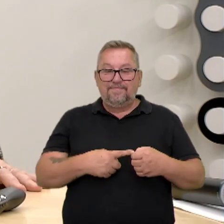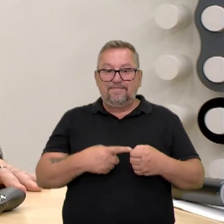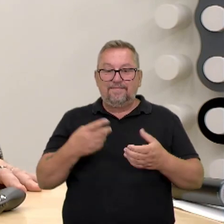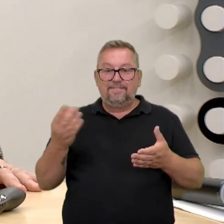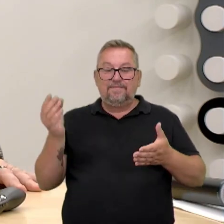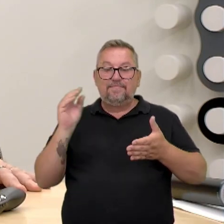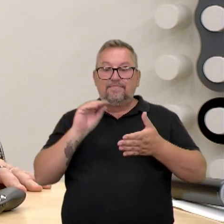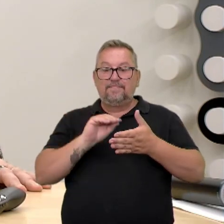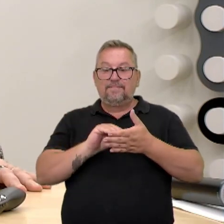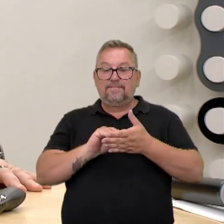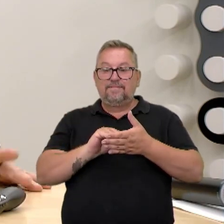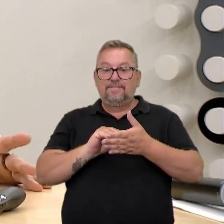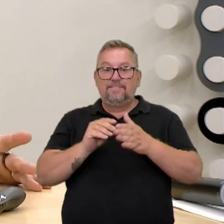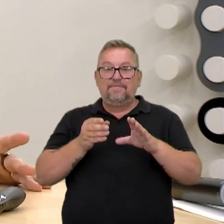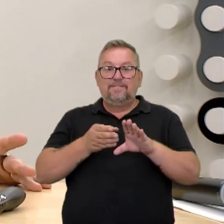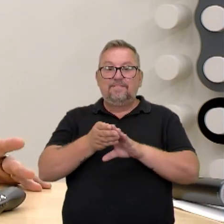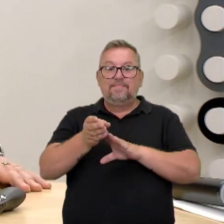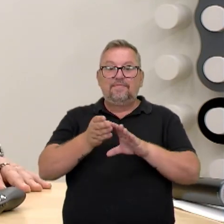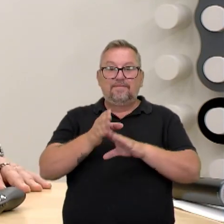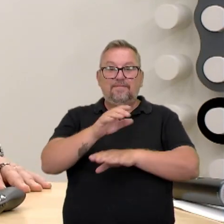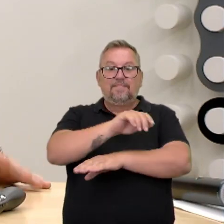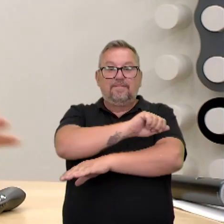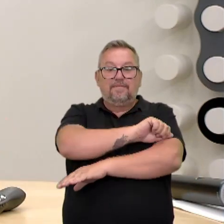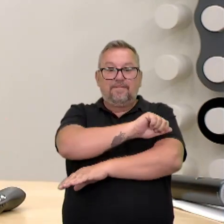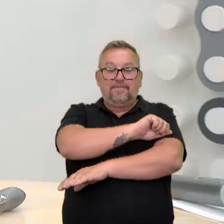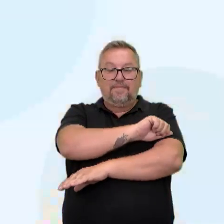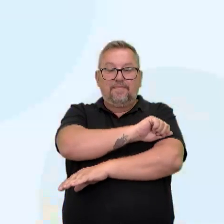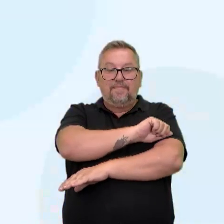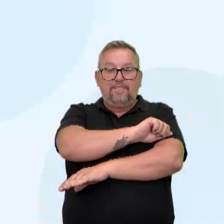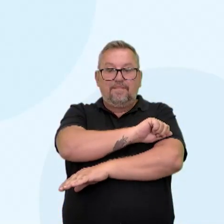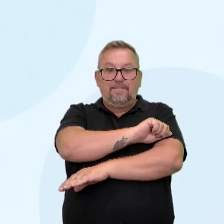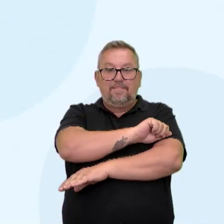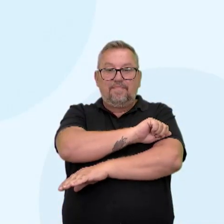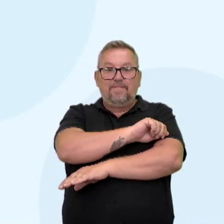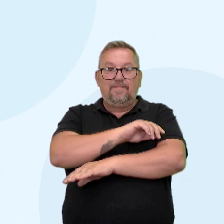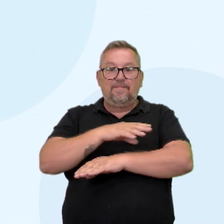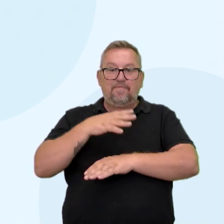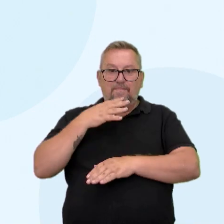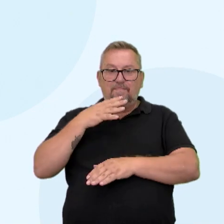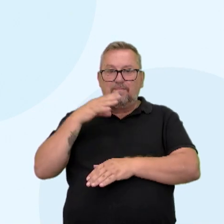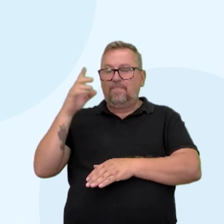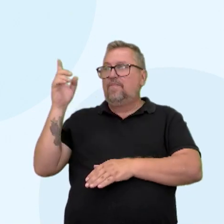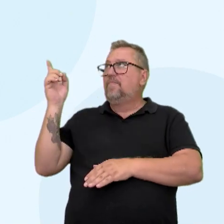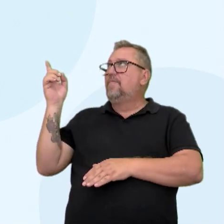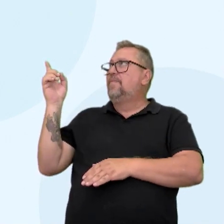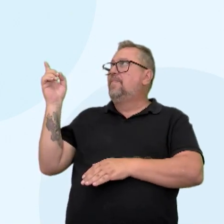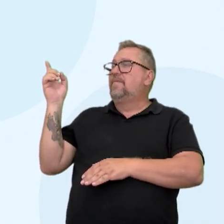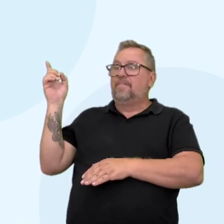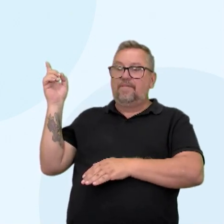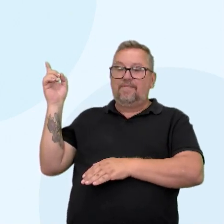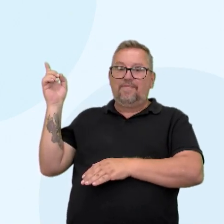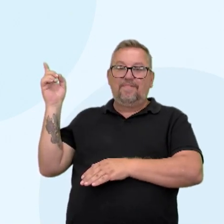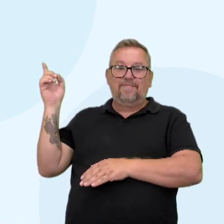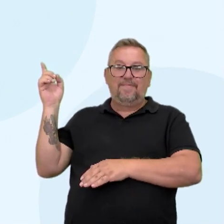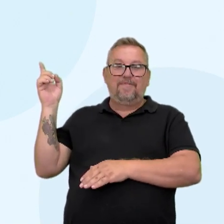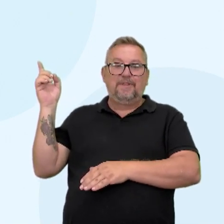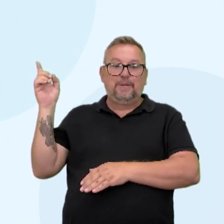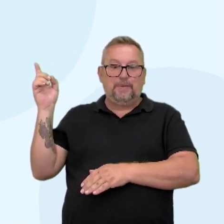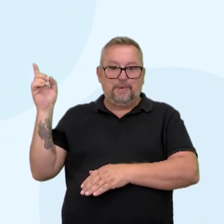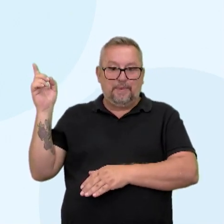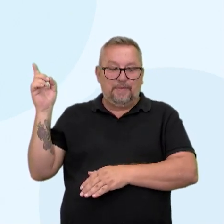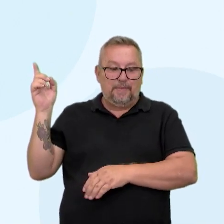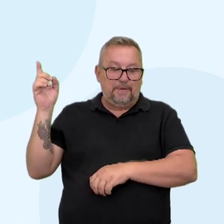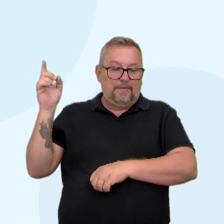para vocês a orientação para o aluno, né? Então vocês já conheceram o site aí, que vocês vão trabalhar